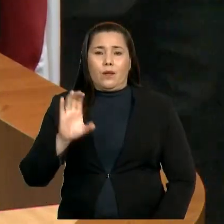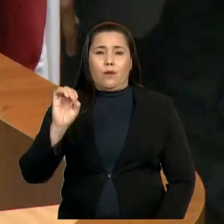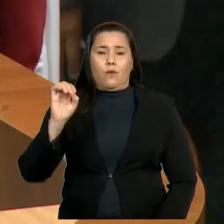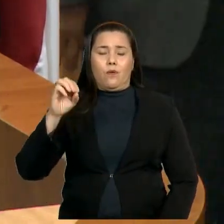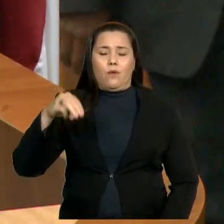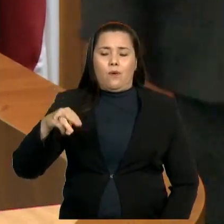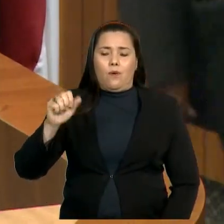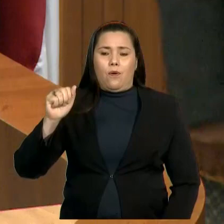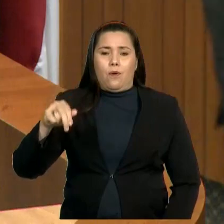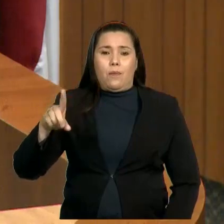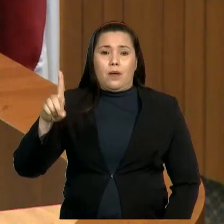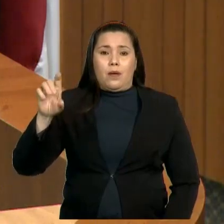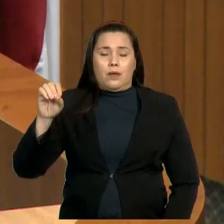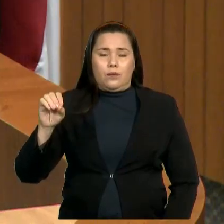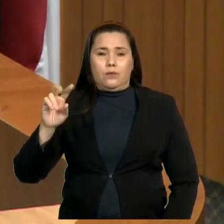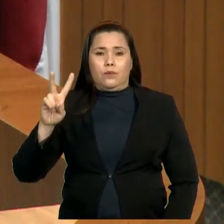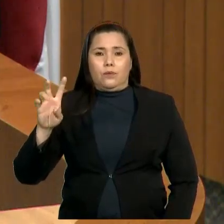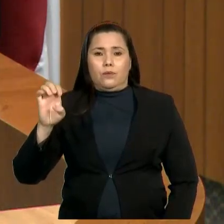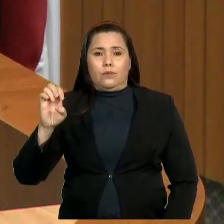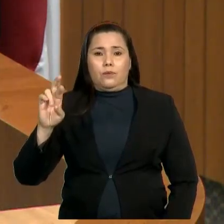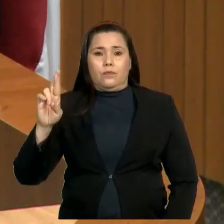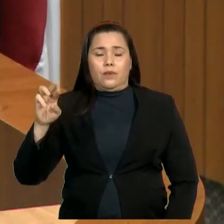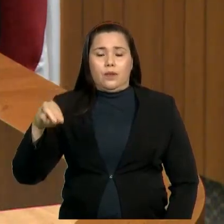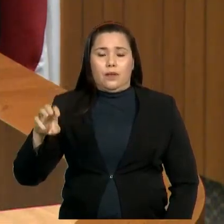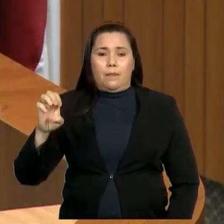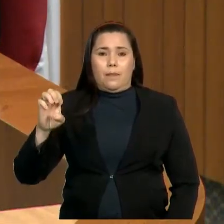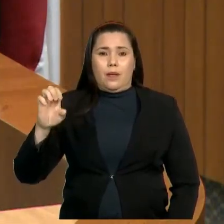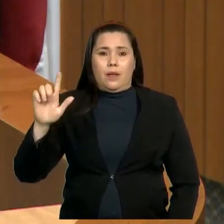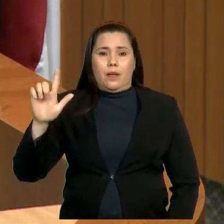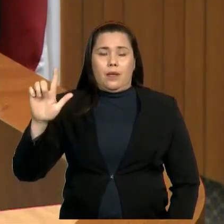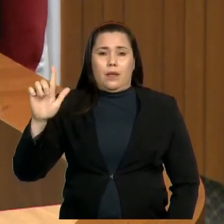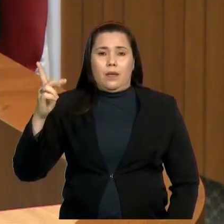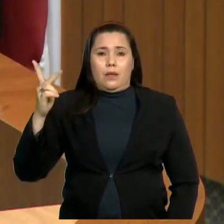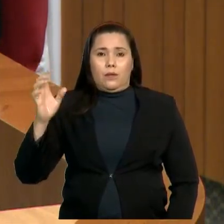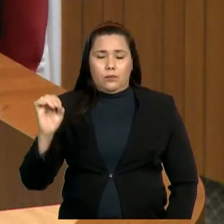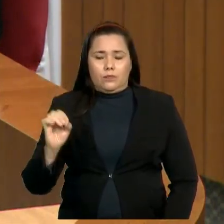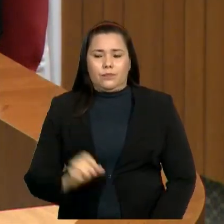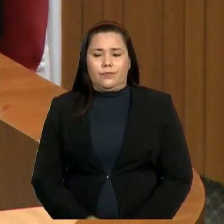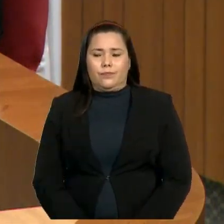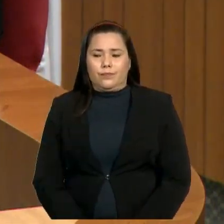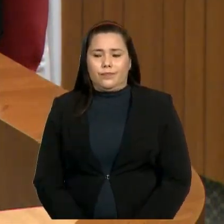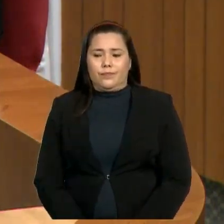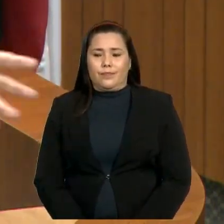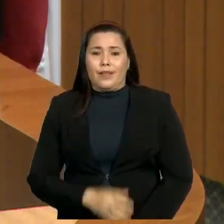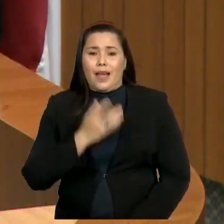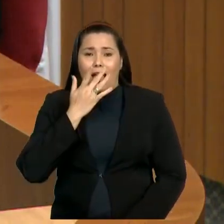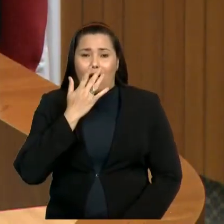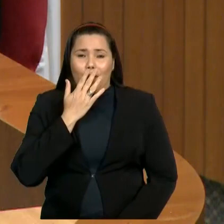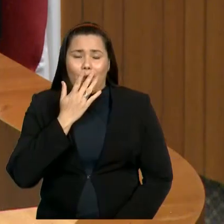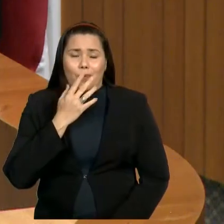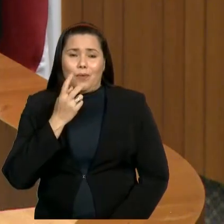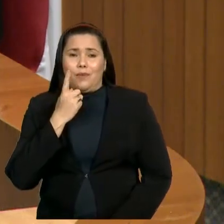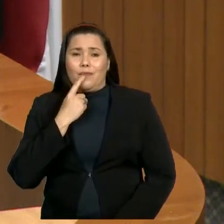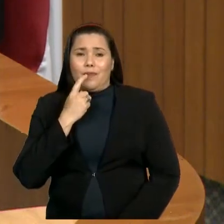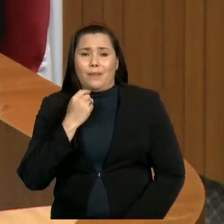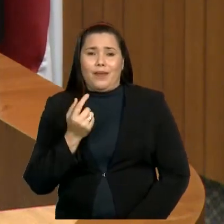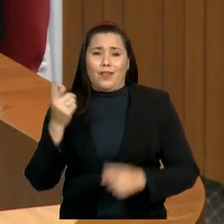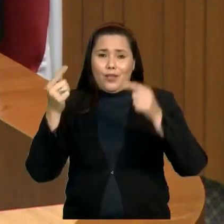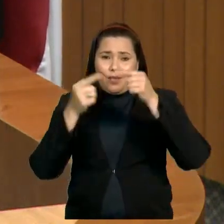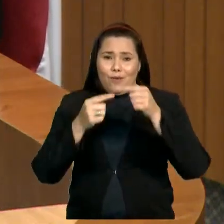pcdb do PSB do pt não é mera concidência não é mera